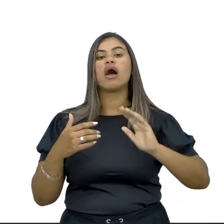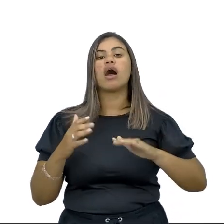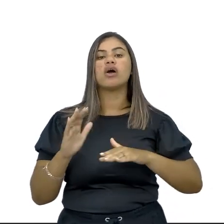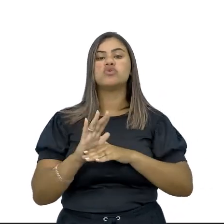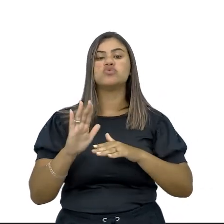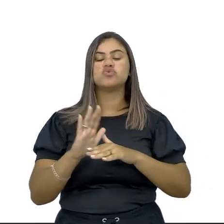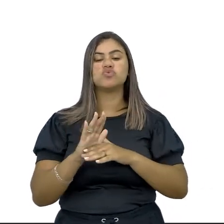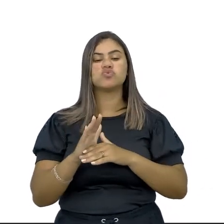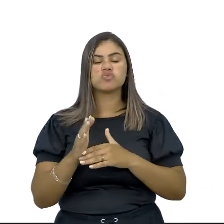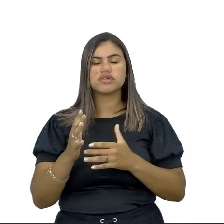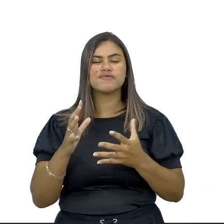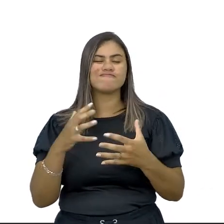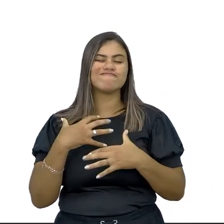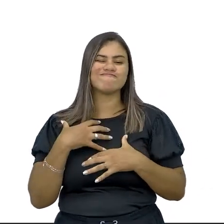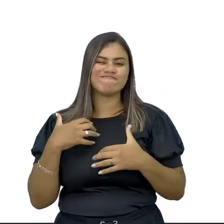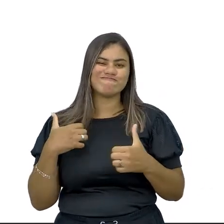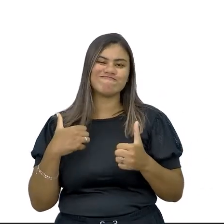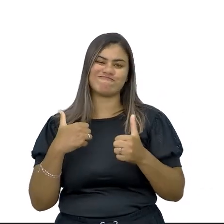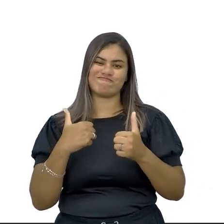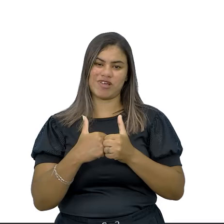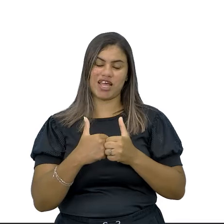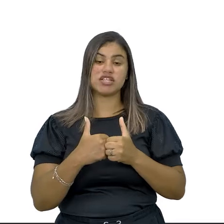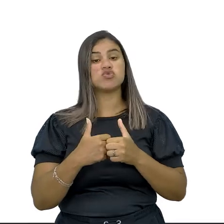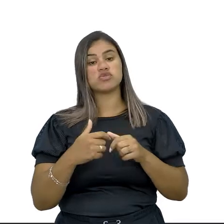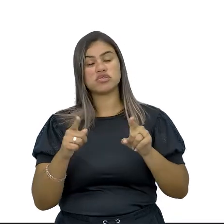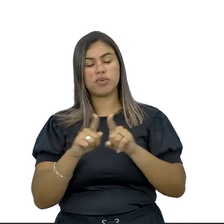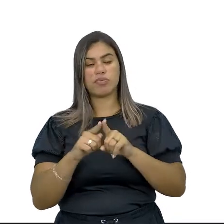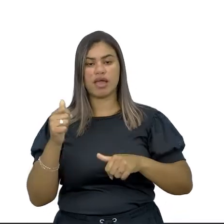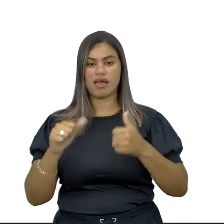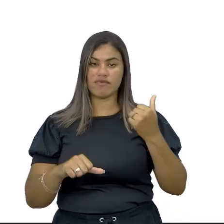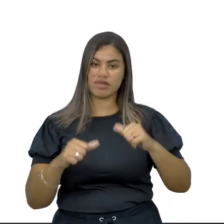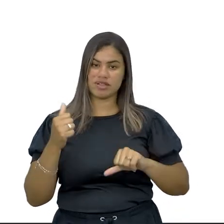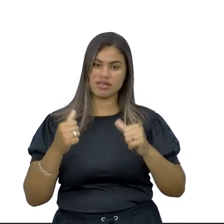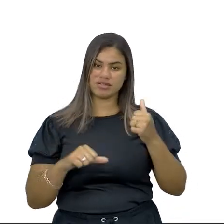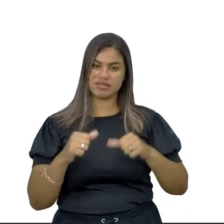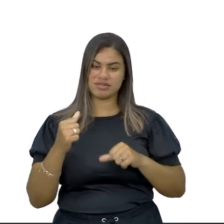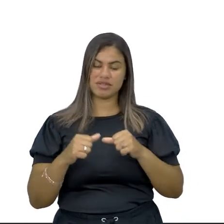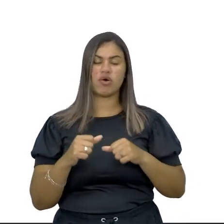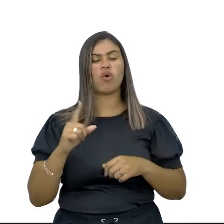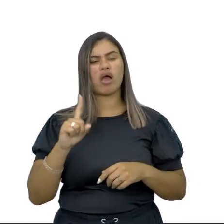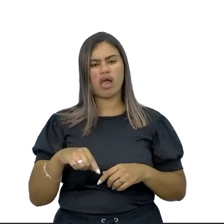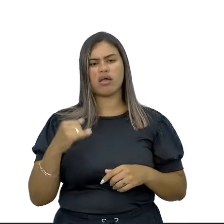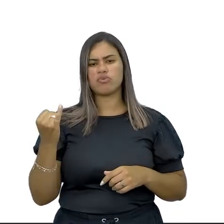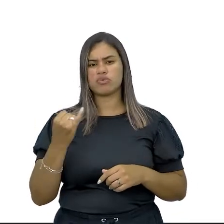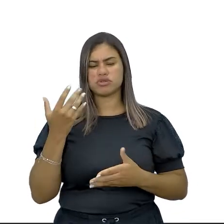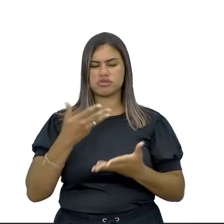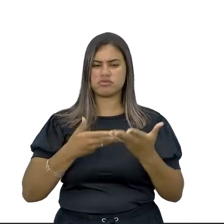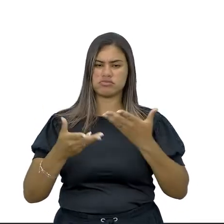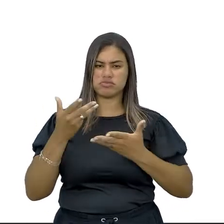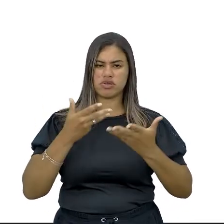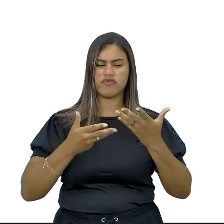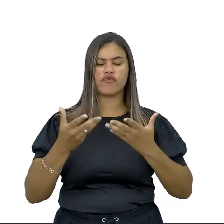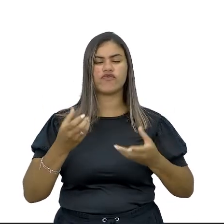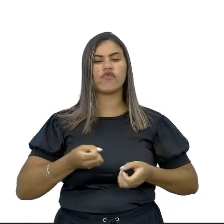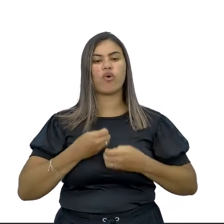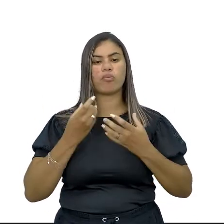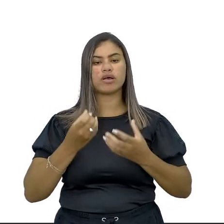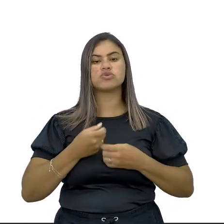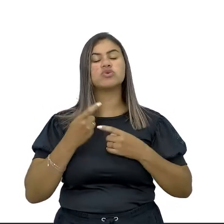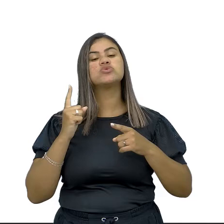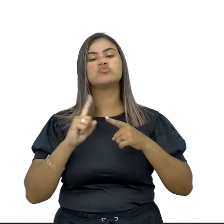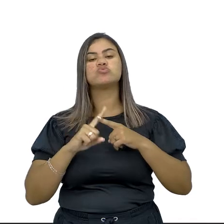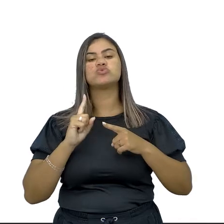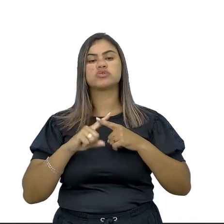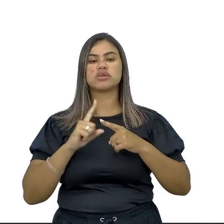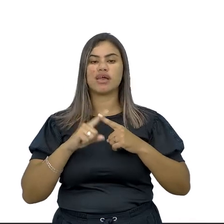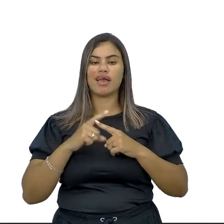entre a gente. Eu acredito ser muito importante essa troca de informações, porque nós podemos